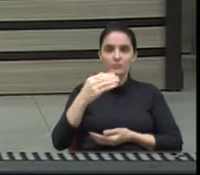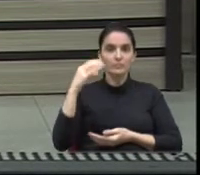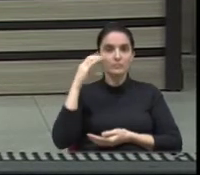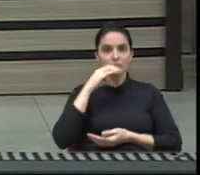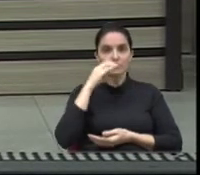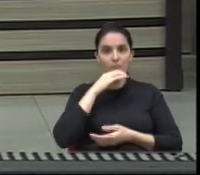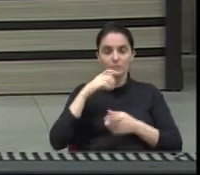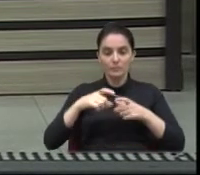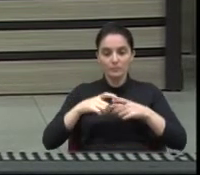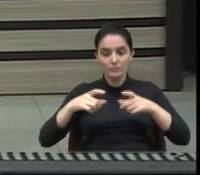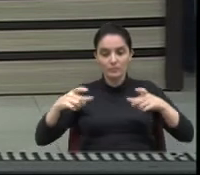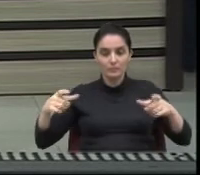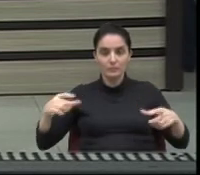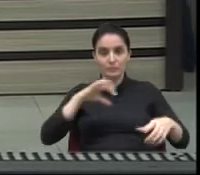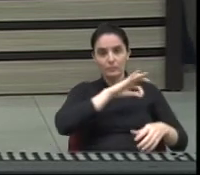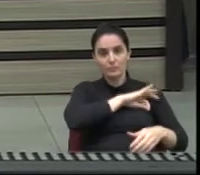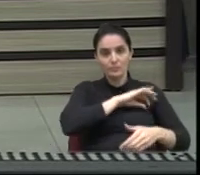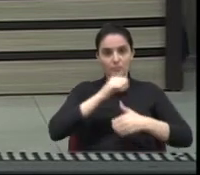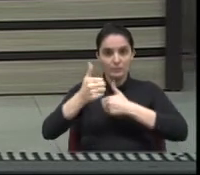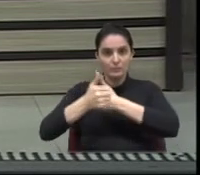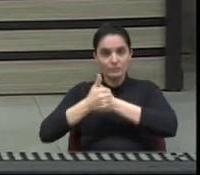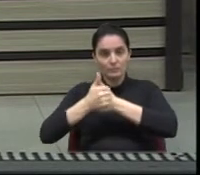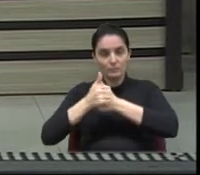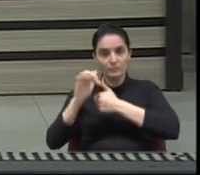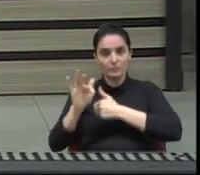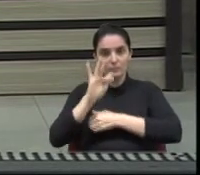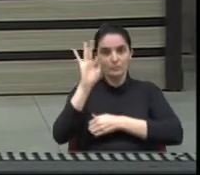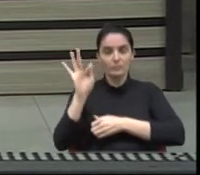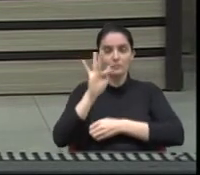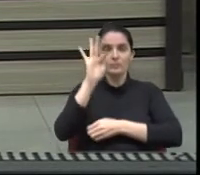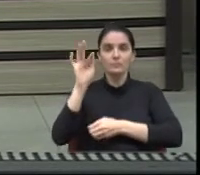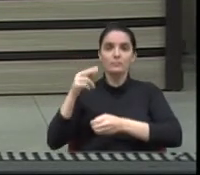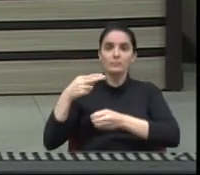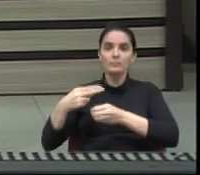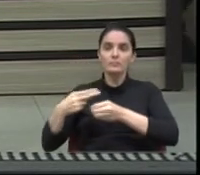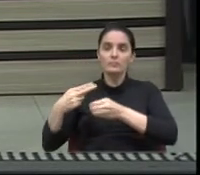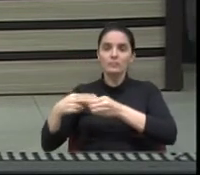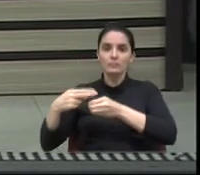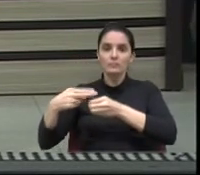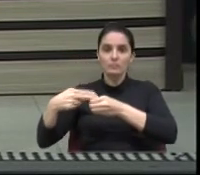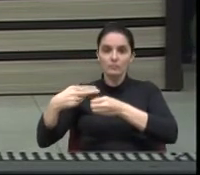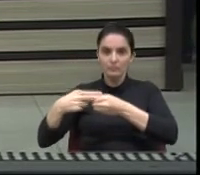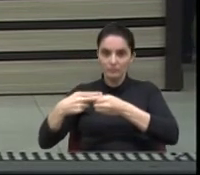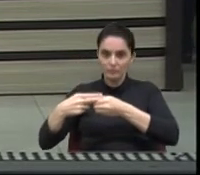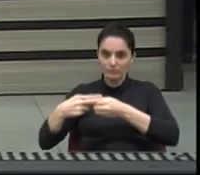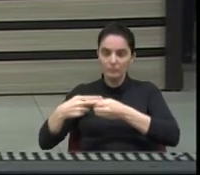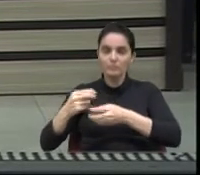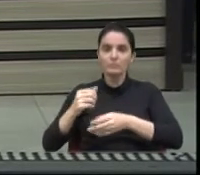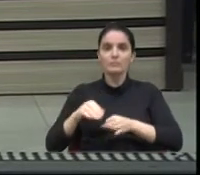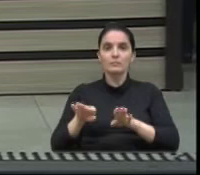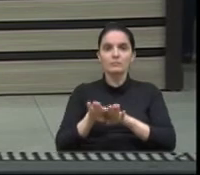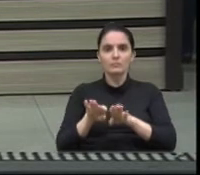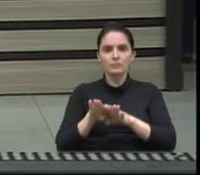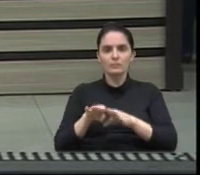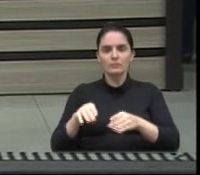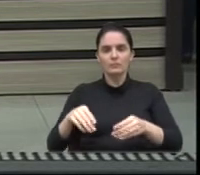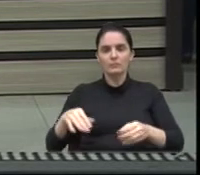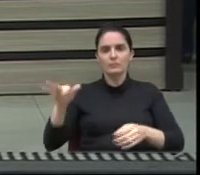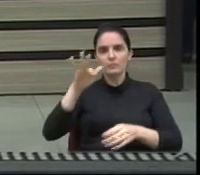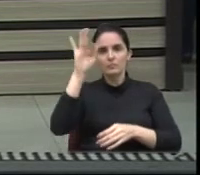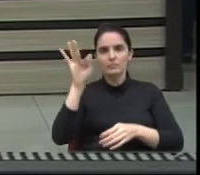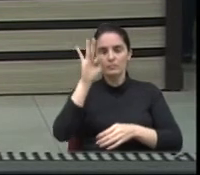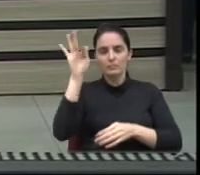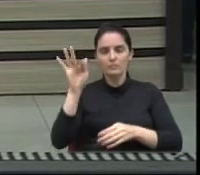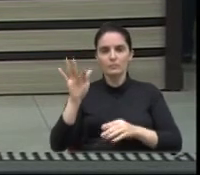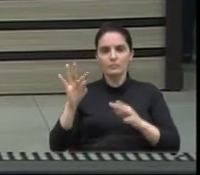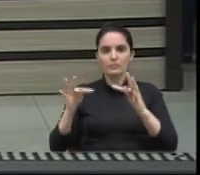o policiamento nas imediações da Faculdade de Ciências Aplicadas, bem como da Faculdade de Tecnologia da